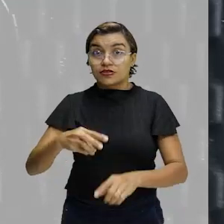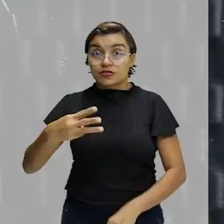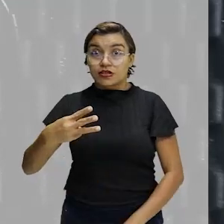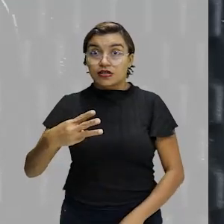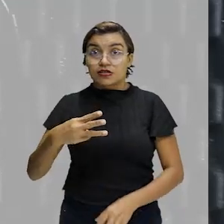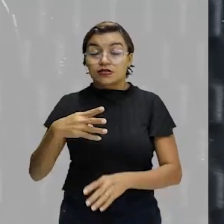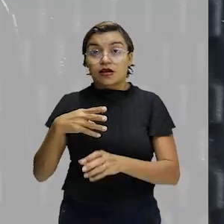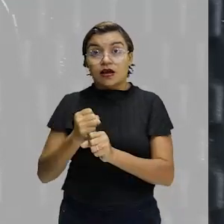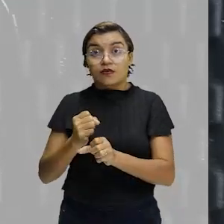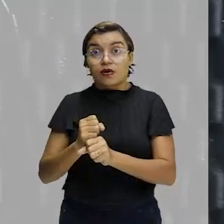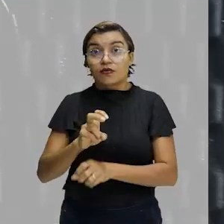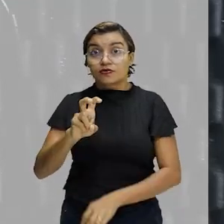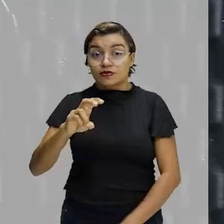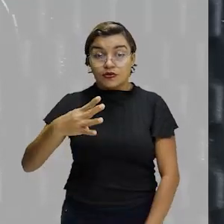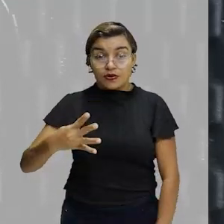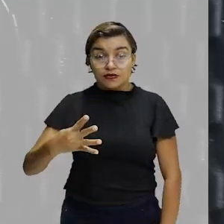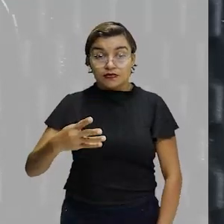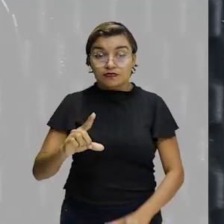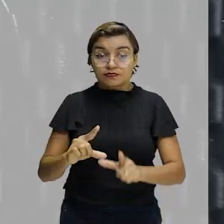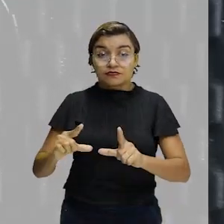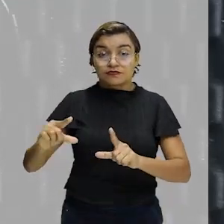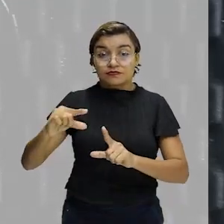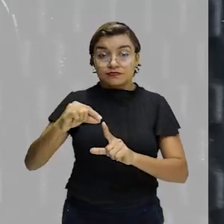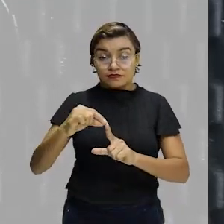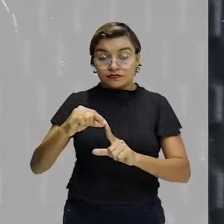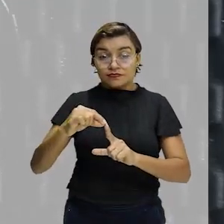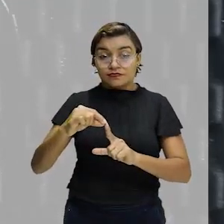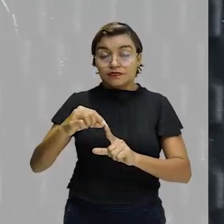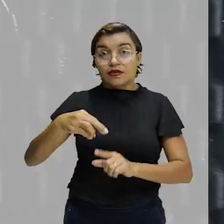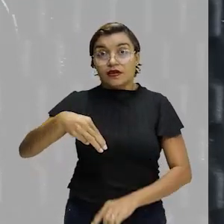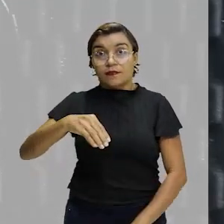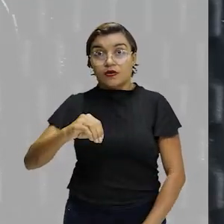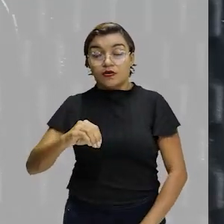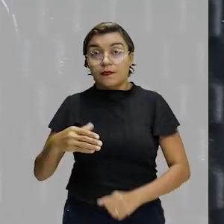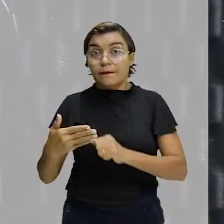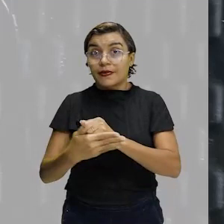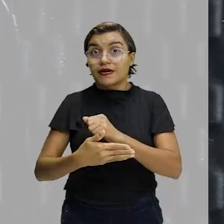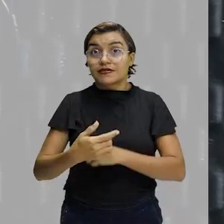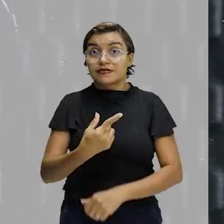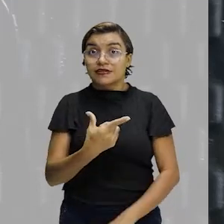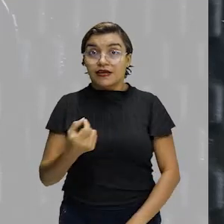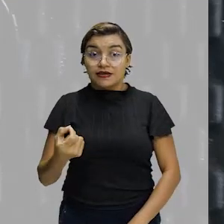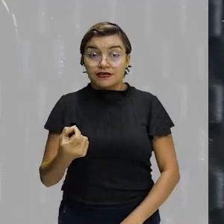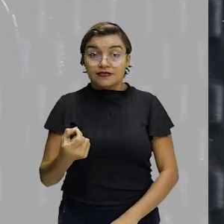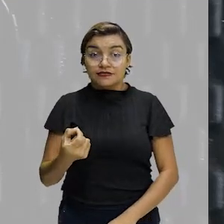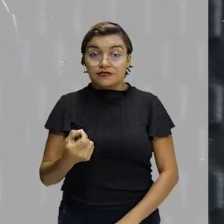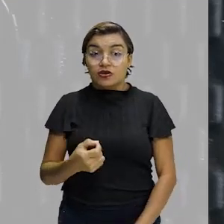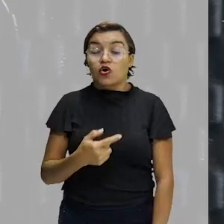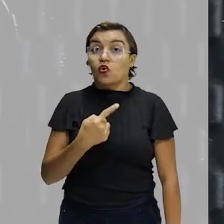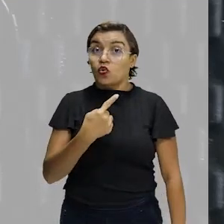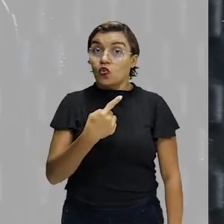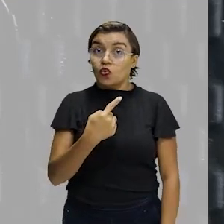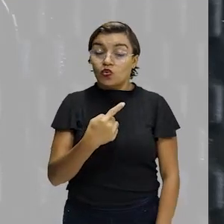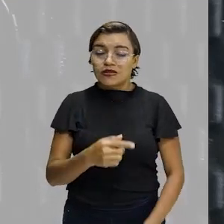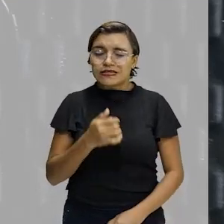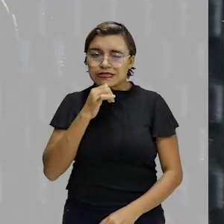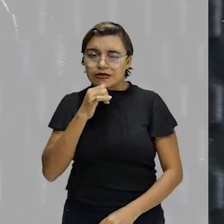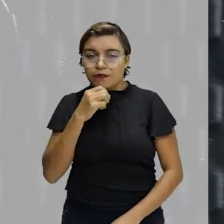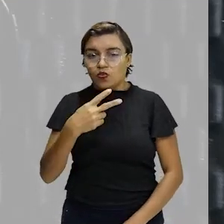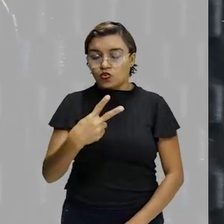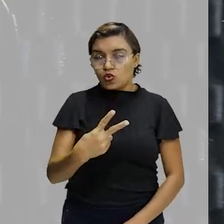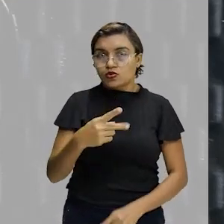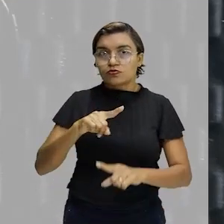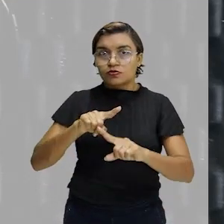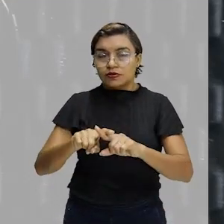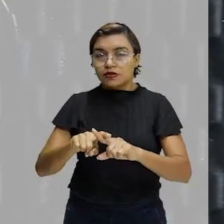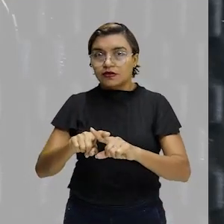o logaritmo, tá? No caso, o logaritmo de MO na base 10. Esse 2 está multiplicando. Mudou de membro com